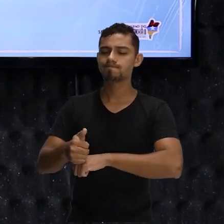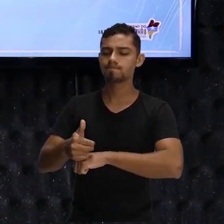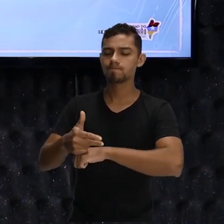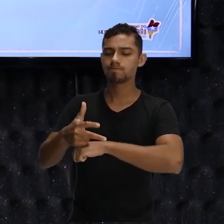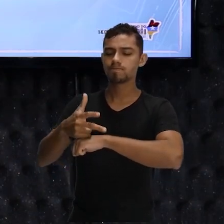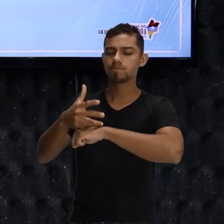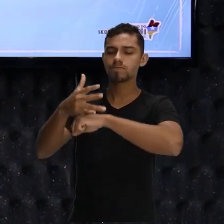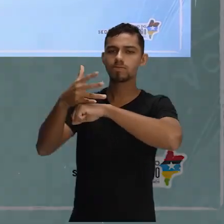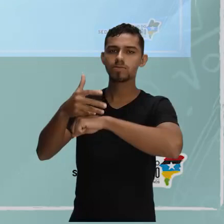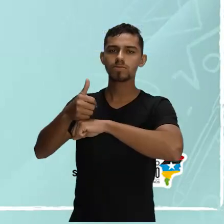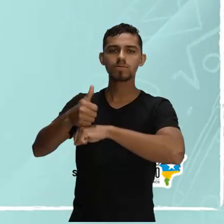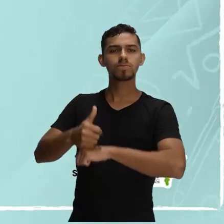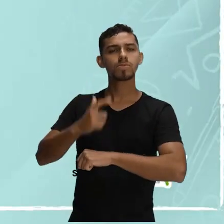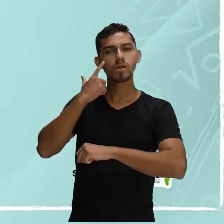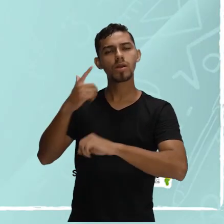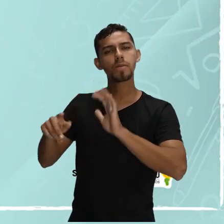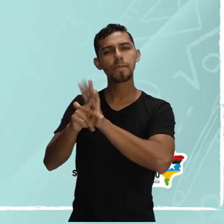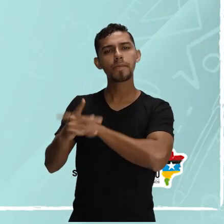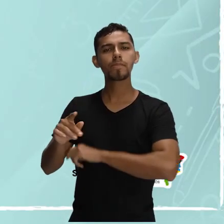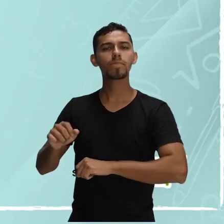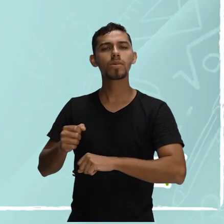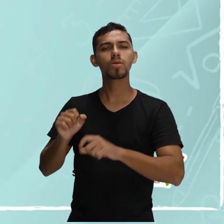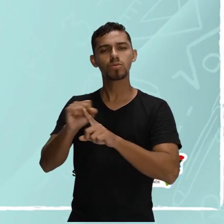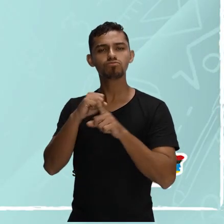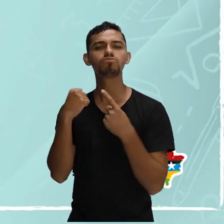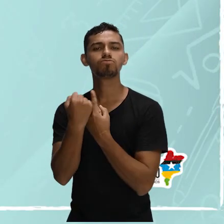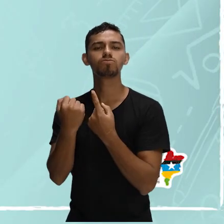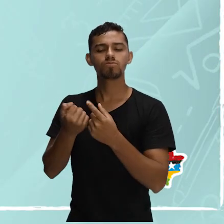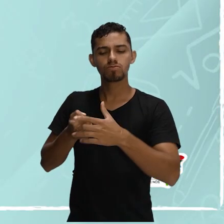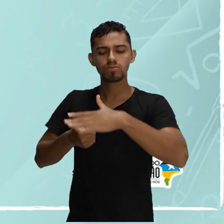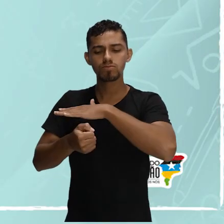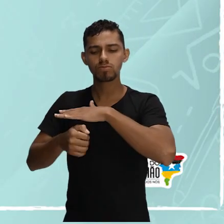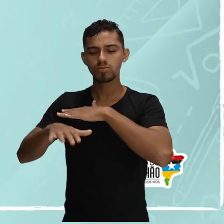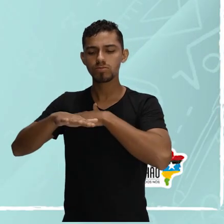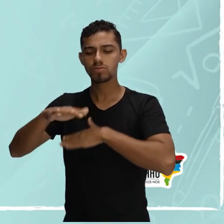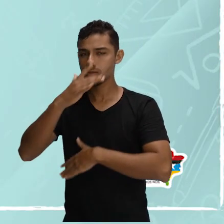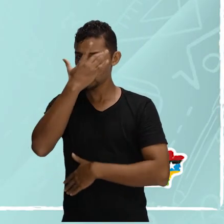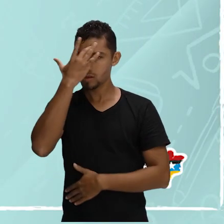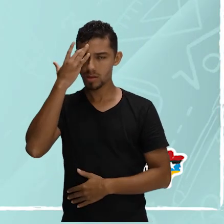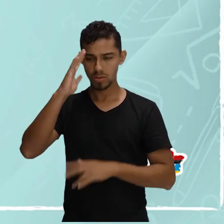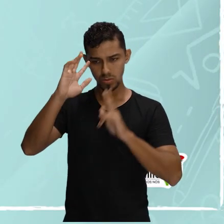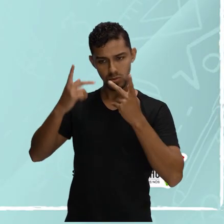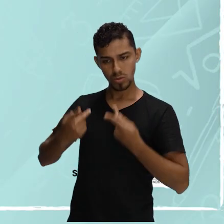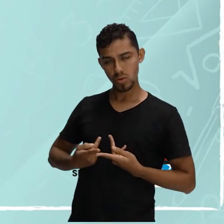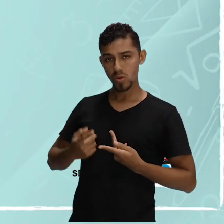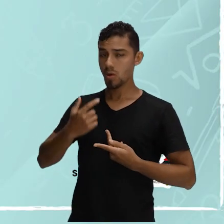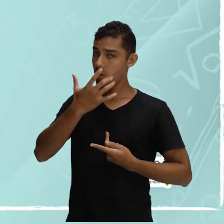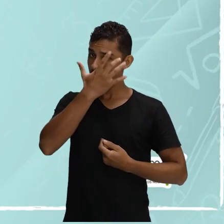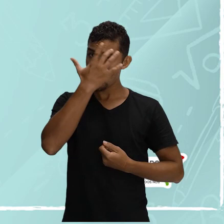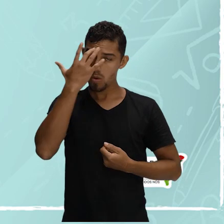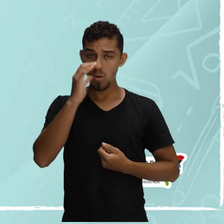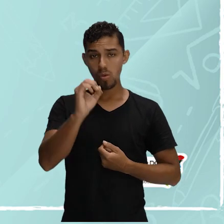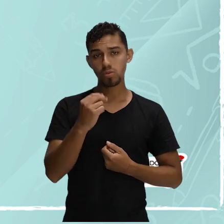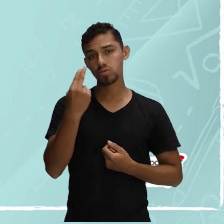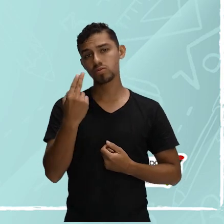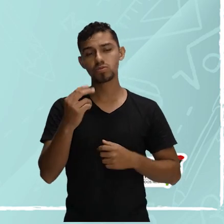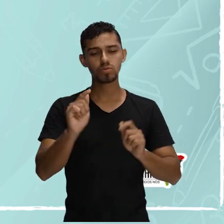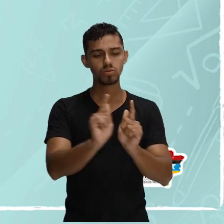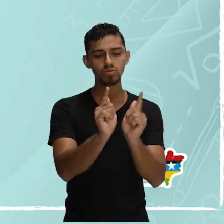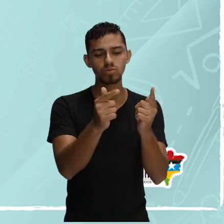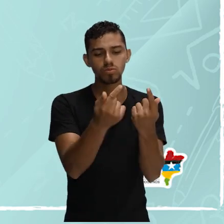a posição social ocupada pelo indivíduo ou por um grupo social dentro